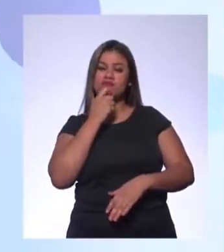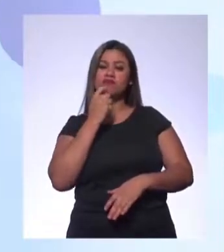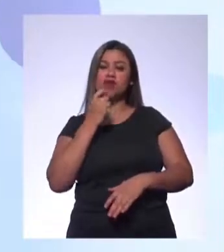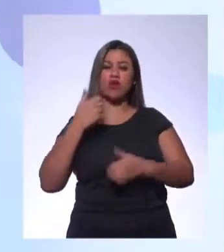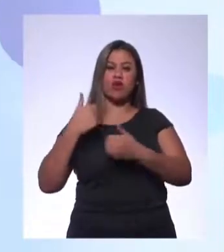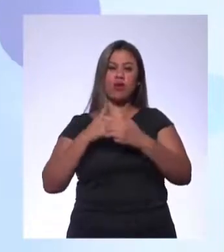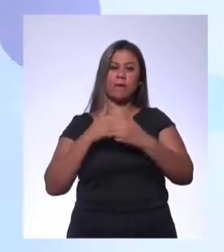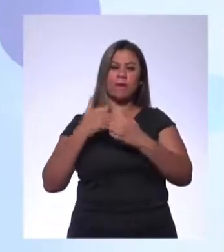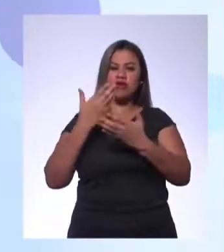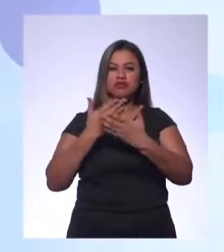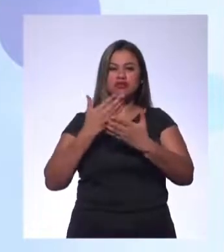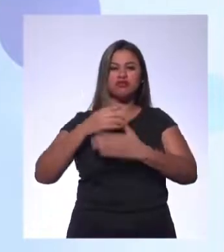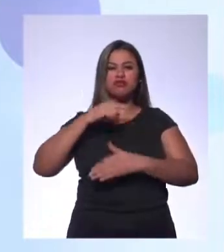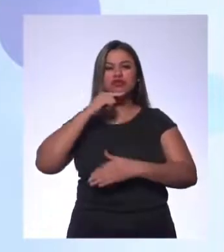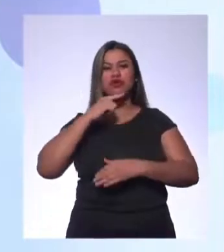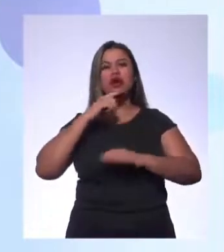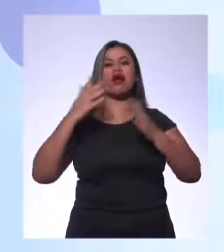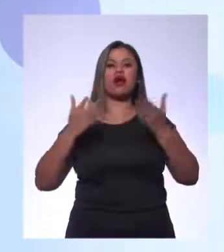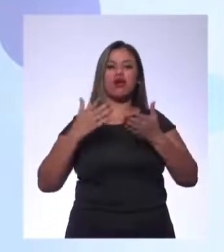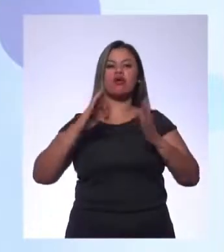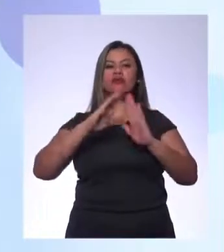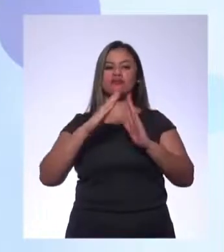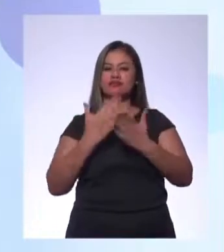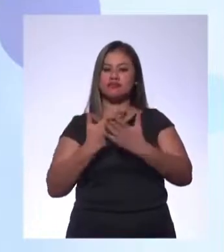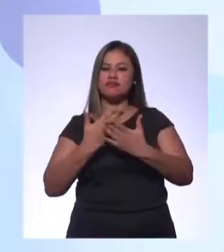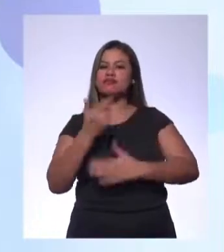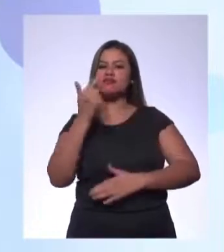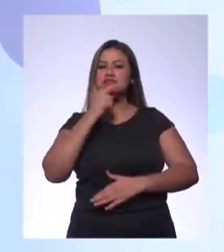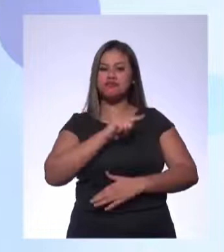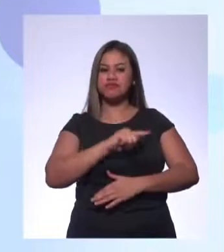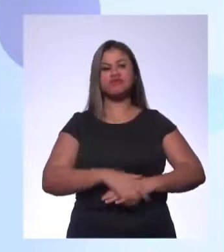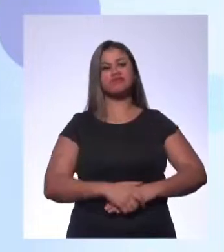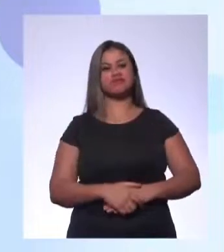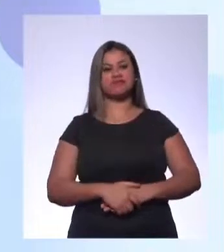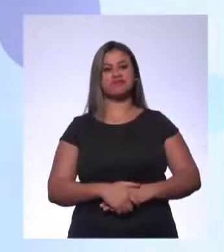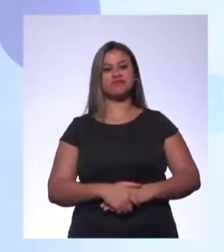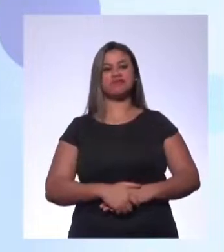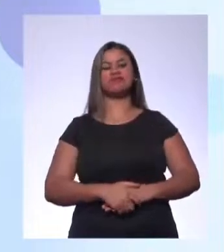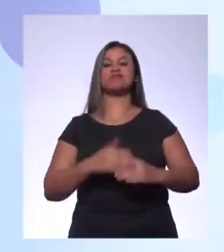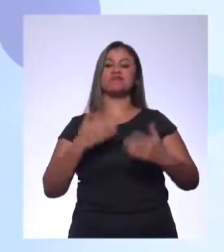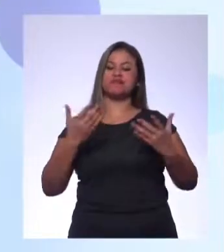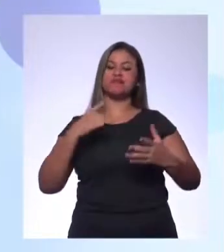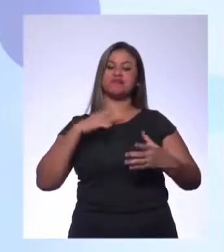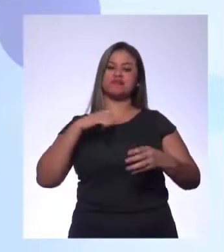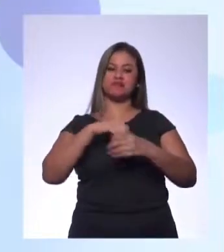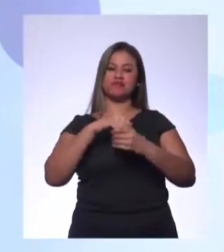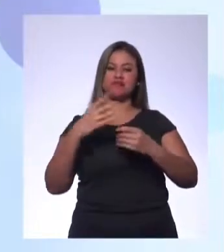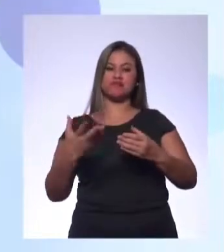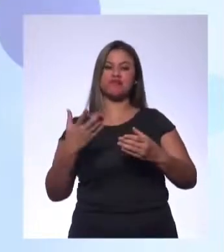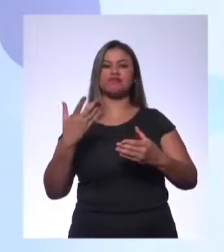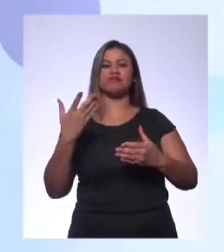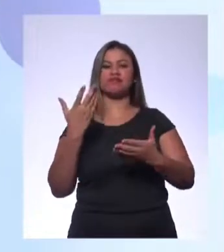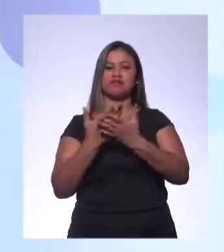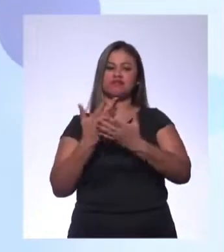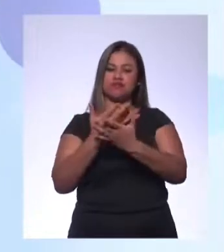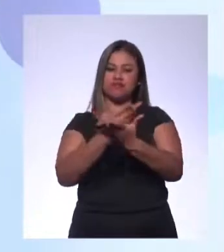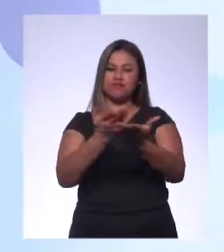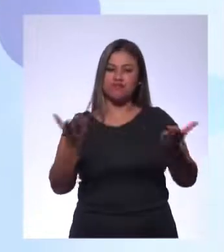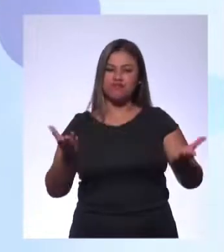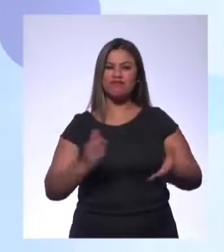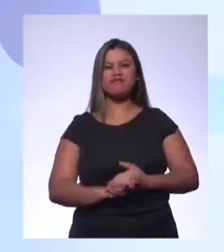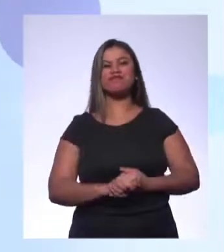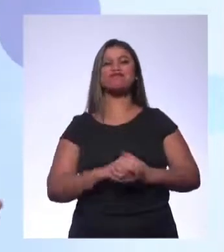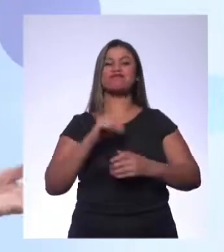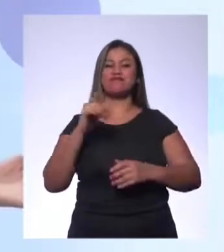acompanhar as nossas aulas e agora, por meio da escola, terá esse material, esta aula também é para você. E, claro, é